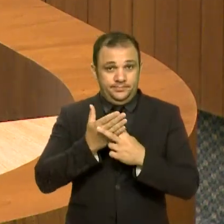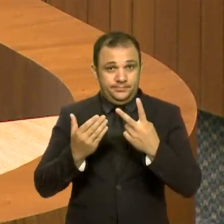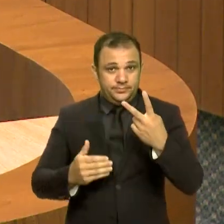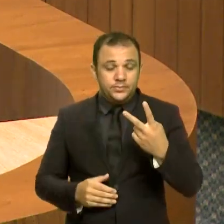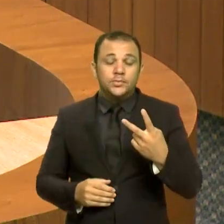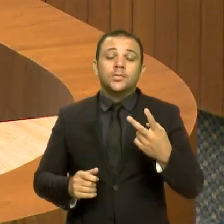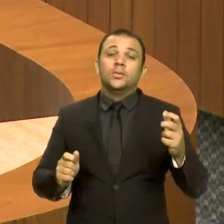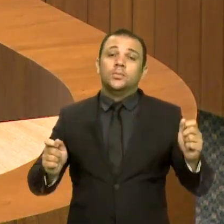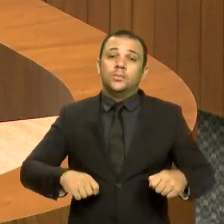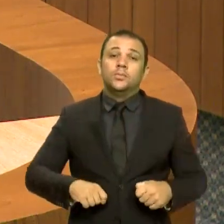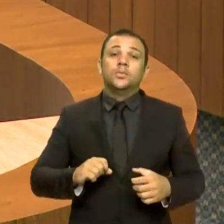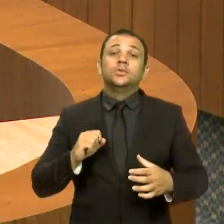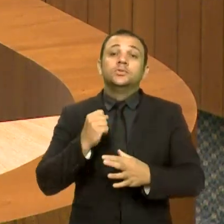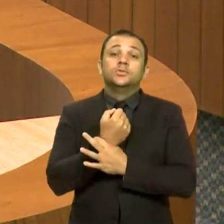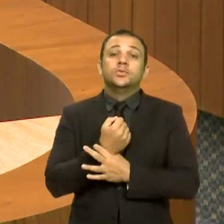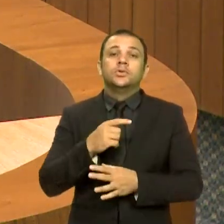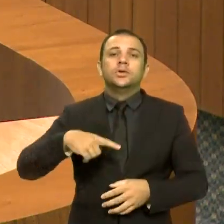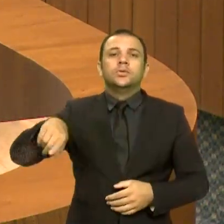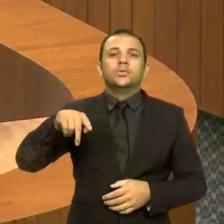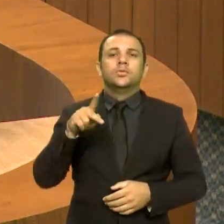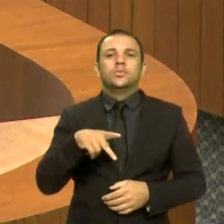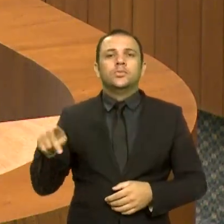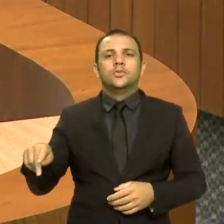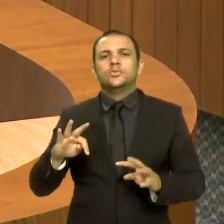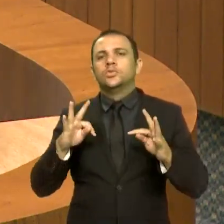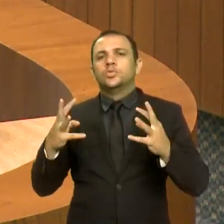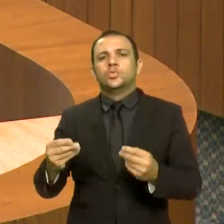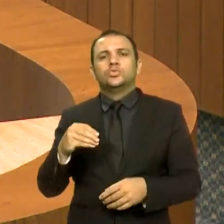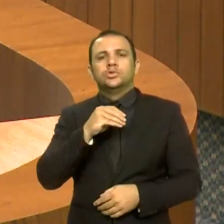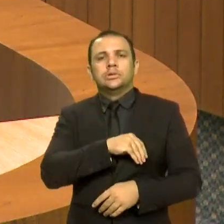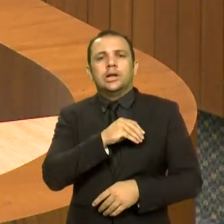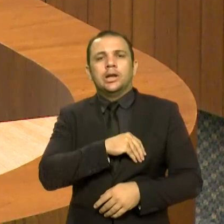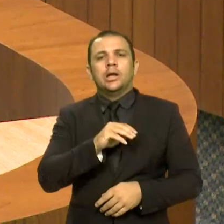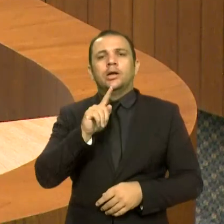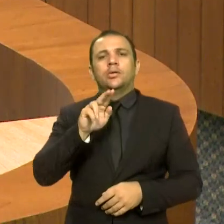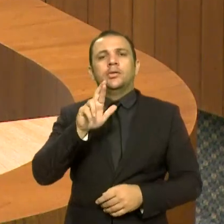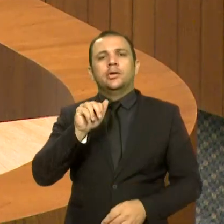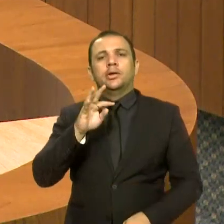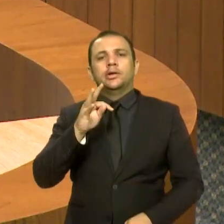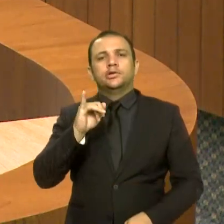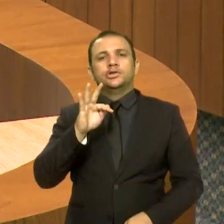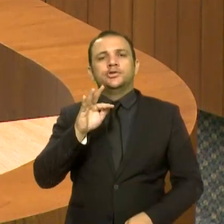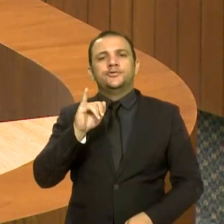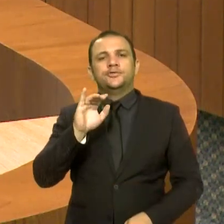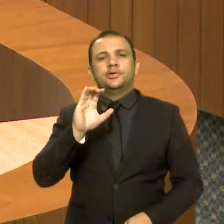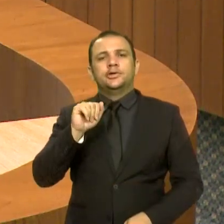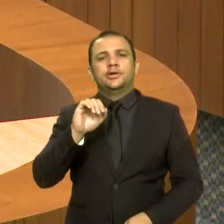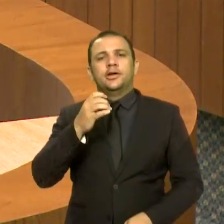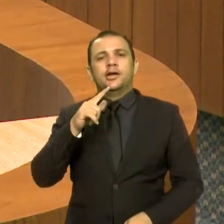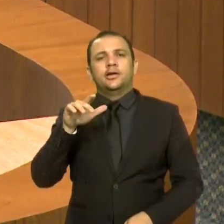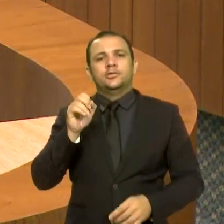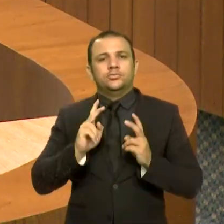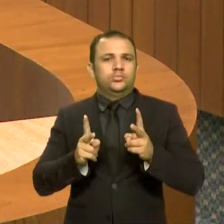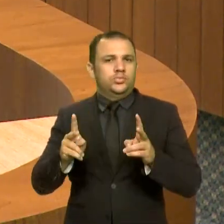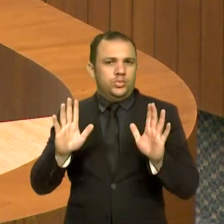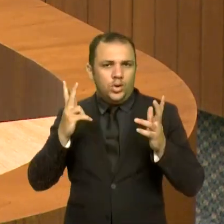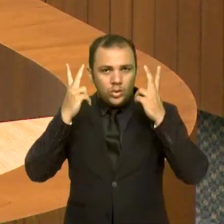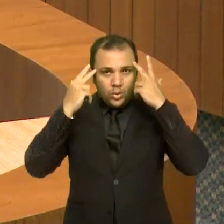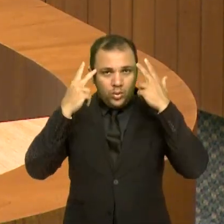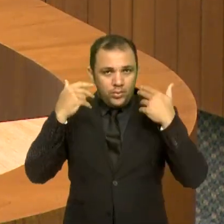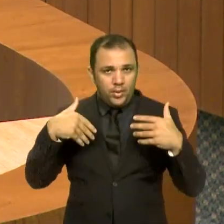aos professores todos os benefícios, as gratificações, sem nenhuma alteração. O